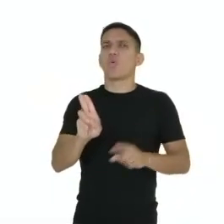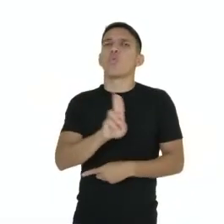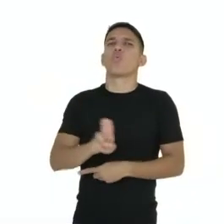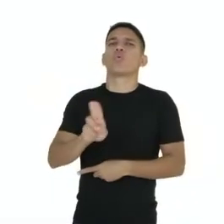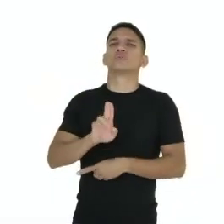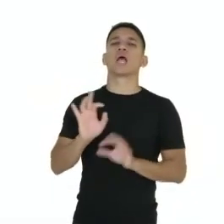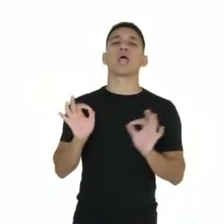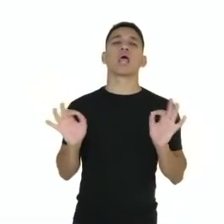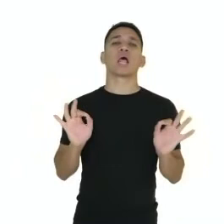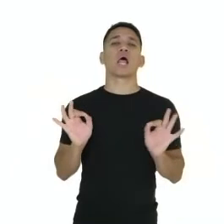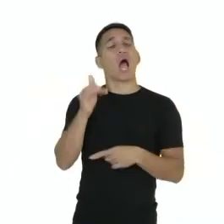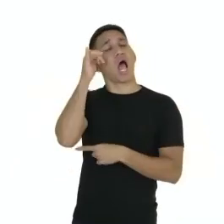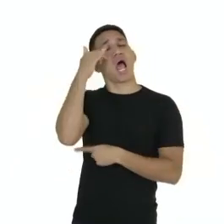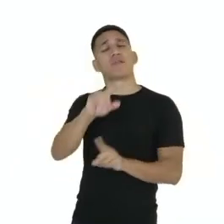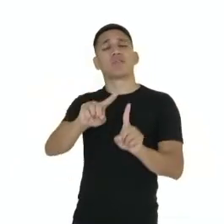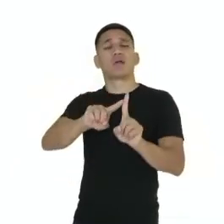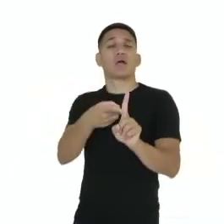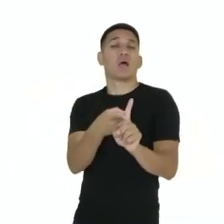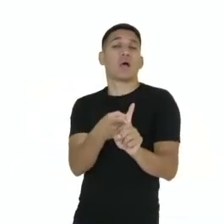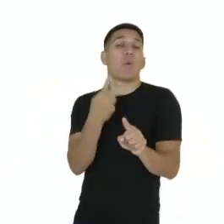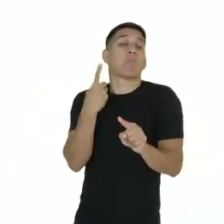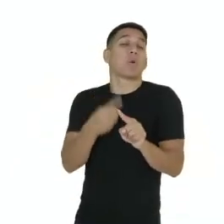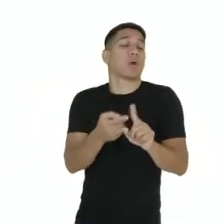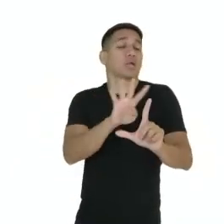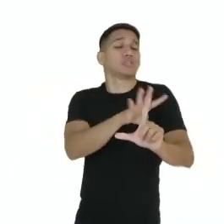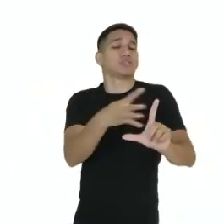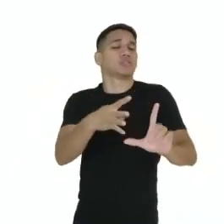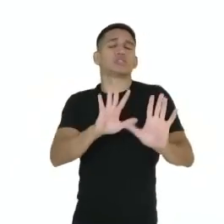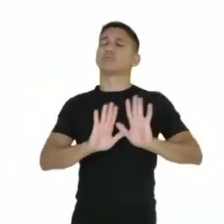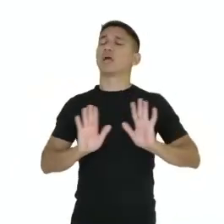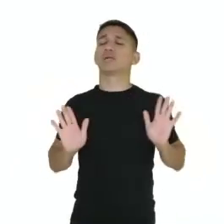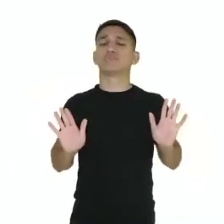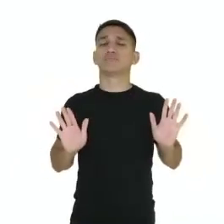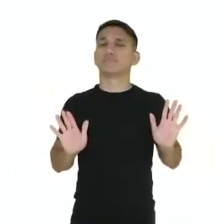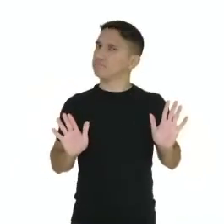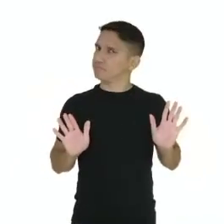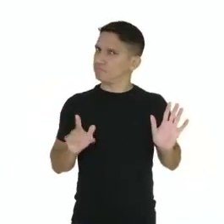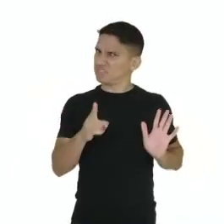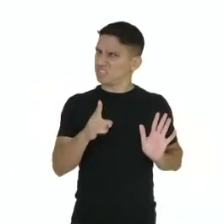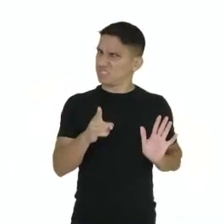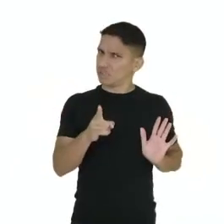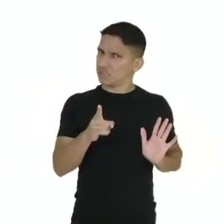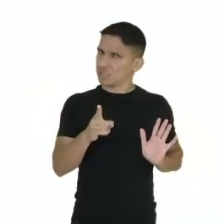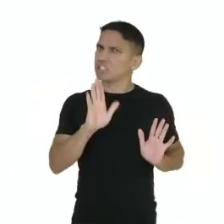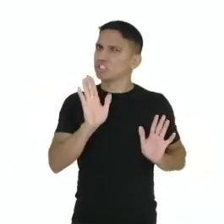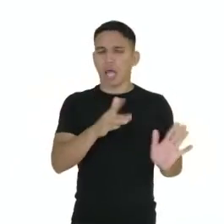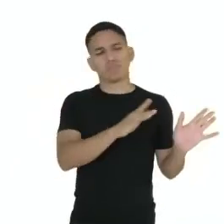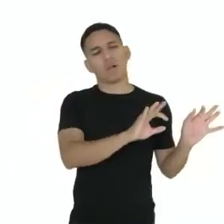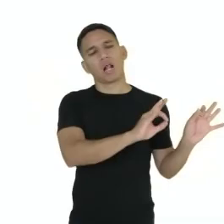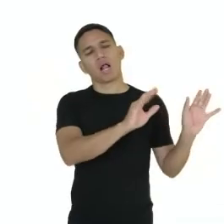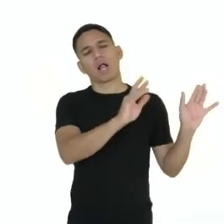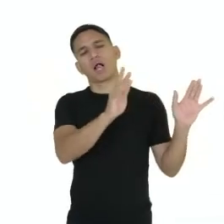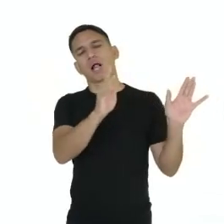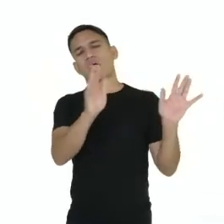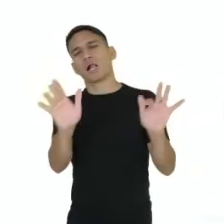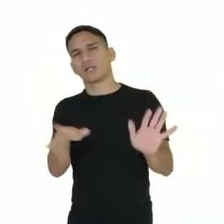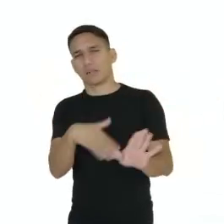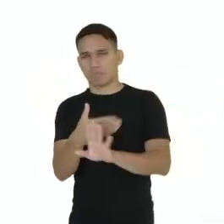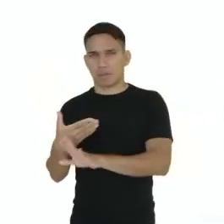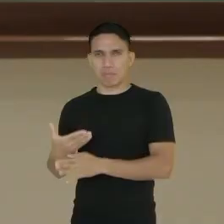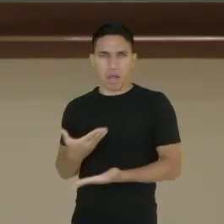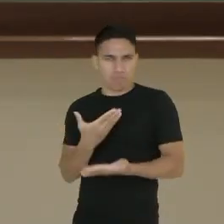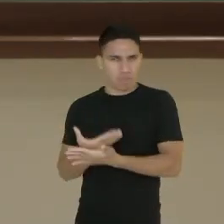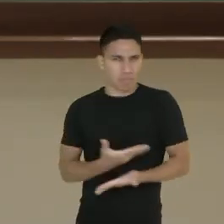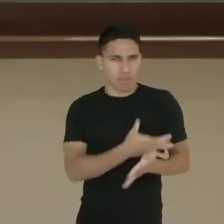método contraceptivo porque a tabelinha dá conta do recado. E aí, vocês que estão comigo já há alguns dias,